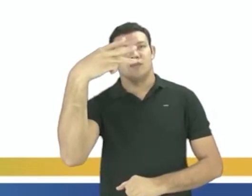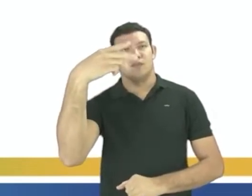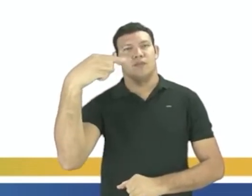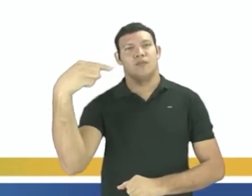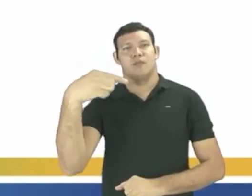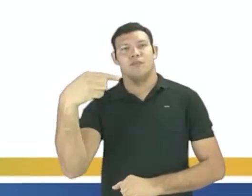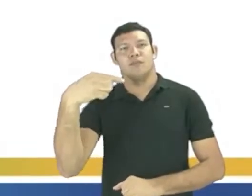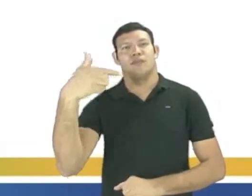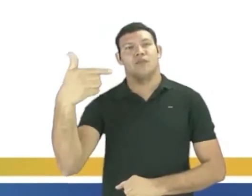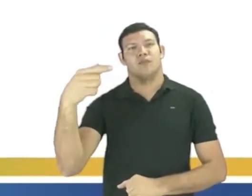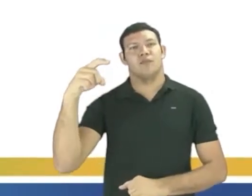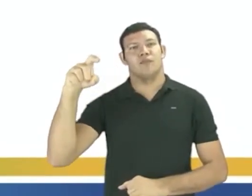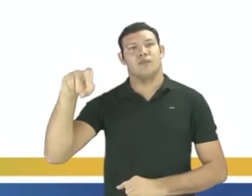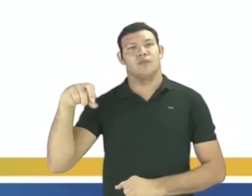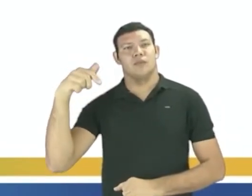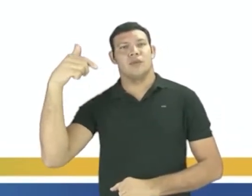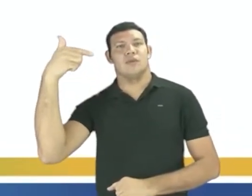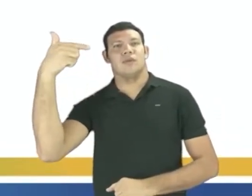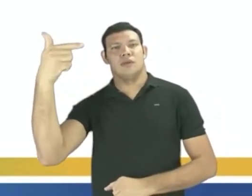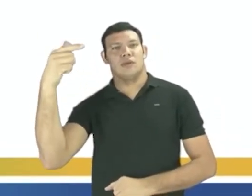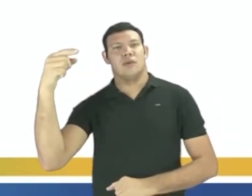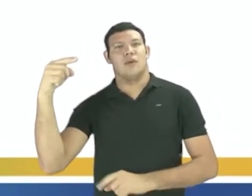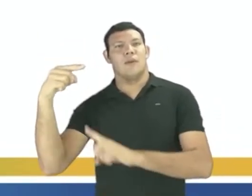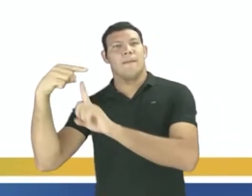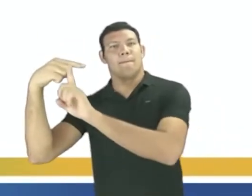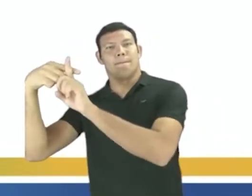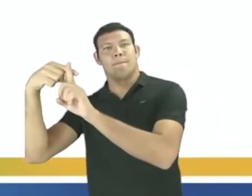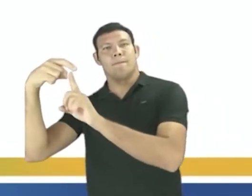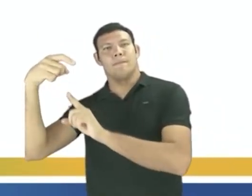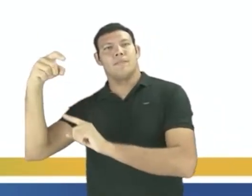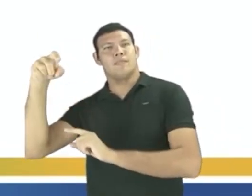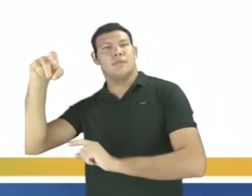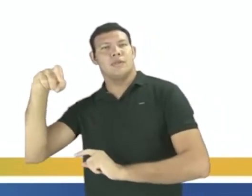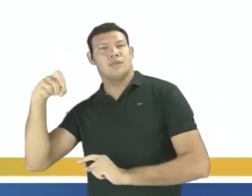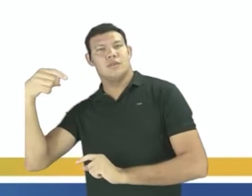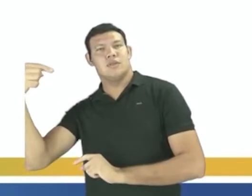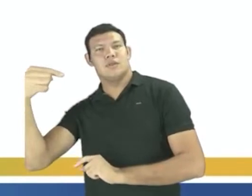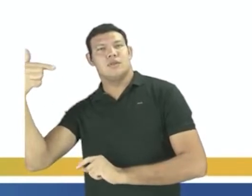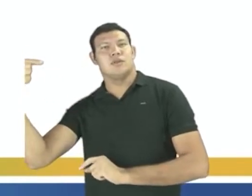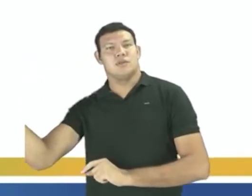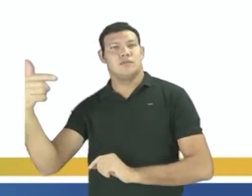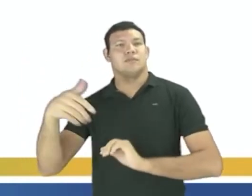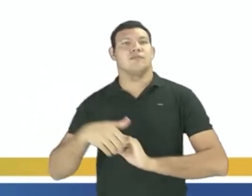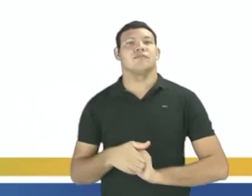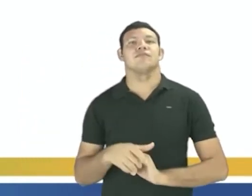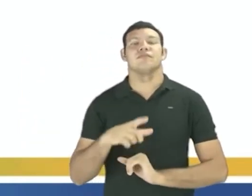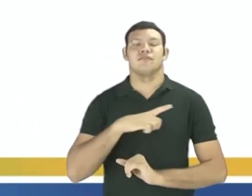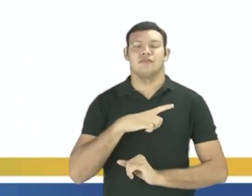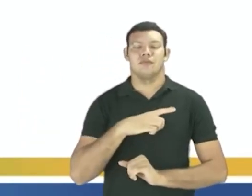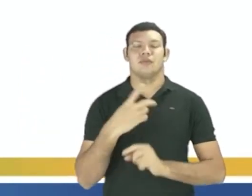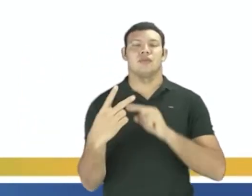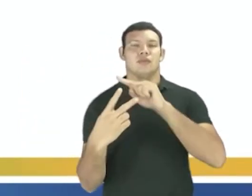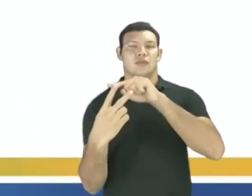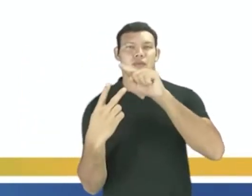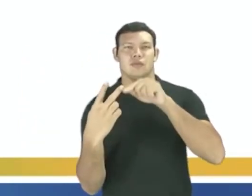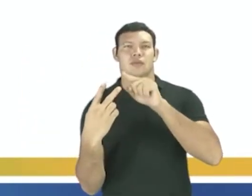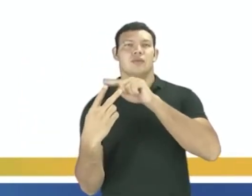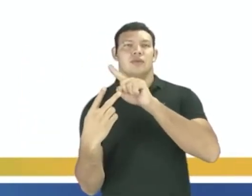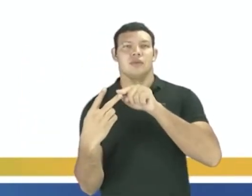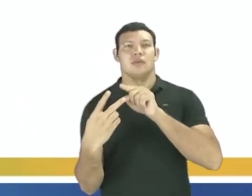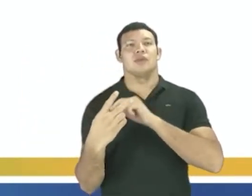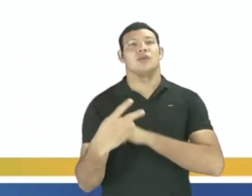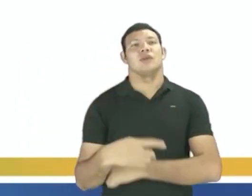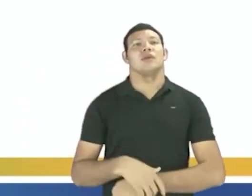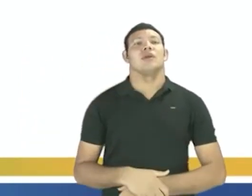x menos 2, nós temos, nesse caso, duas raízes de p de x, pois o p de